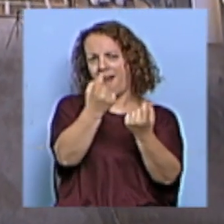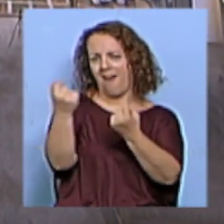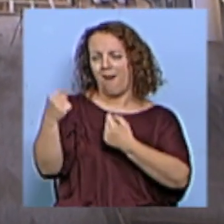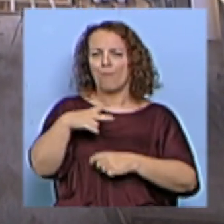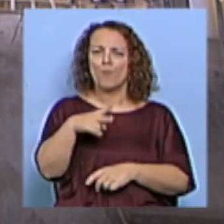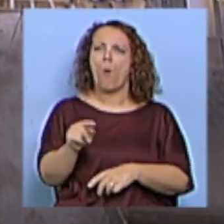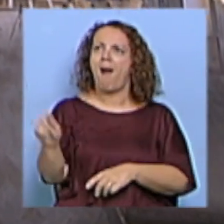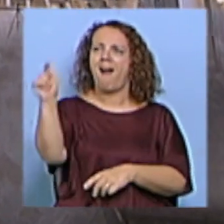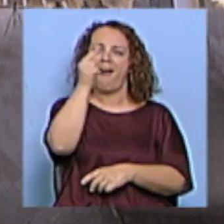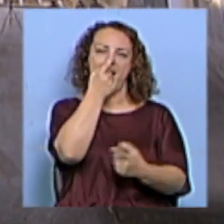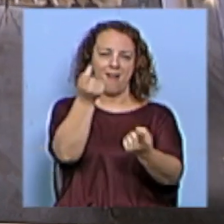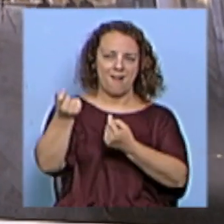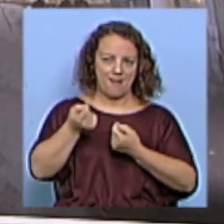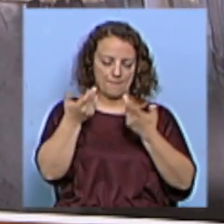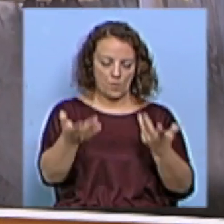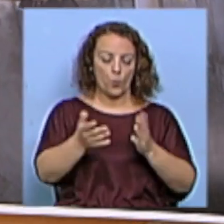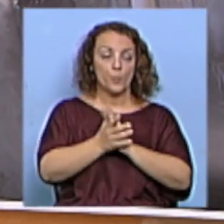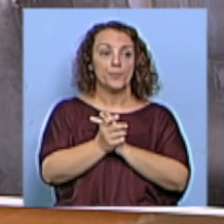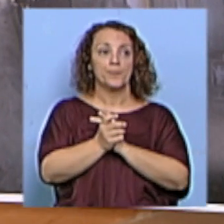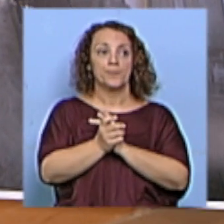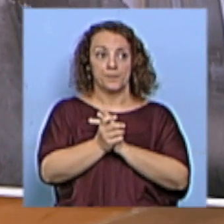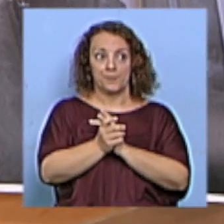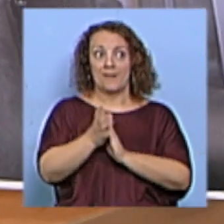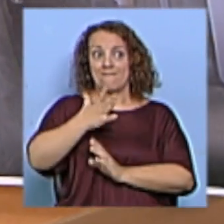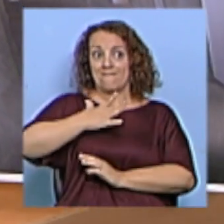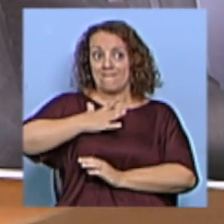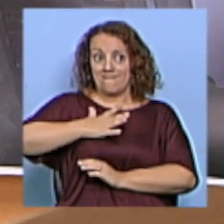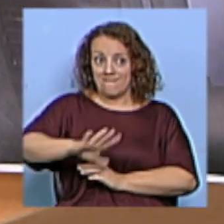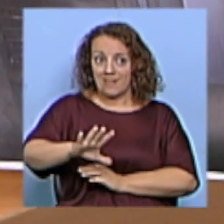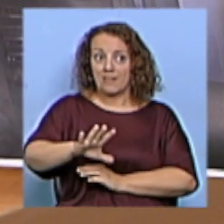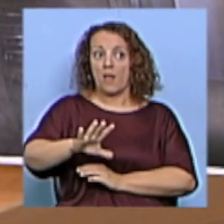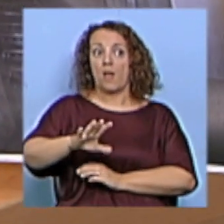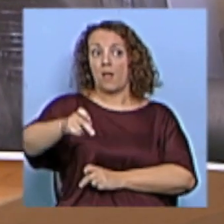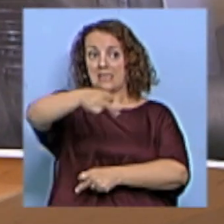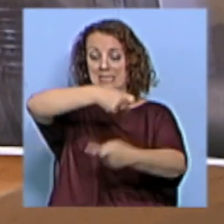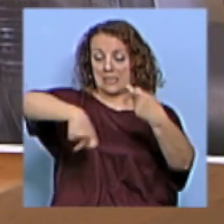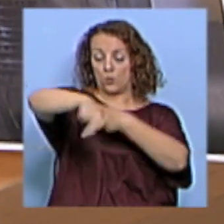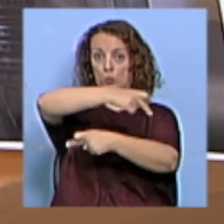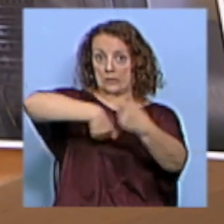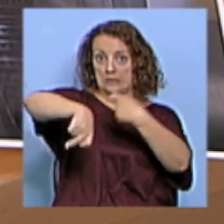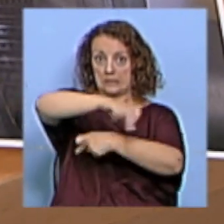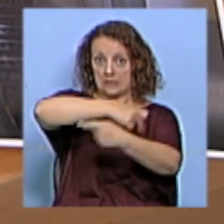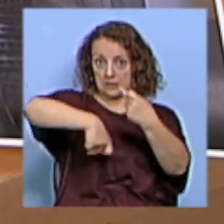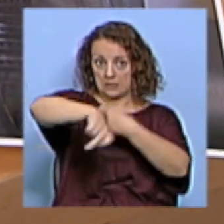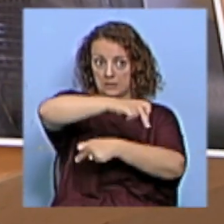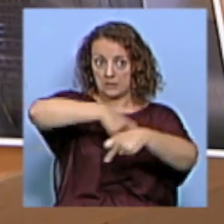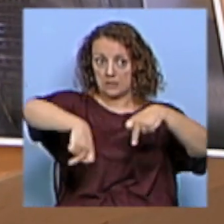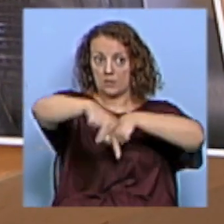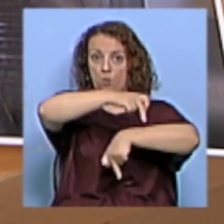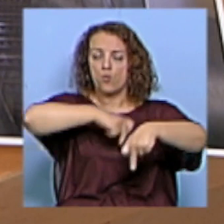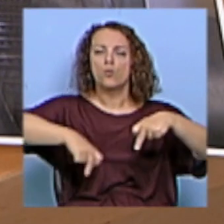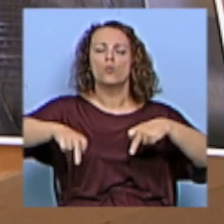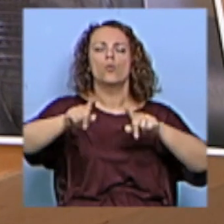país, e a ideia é que toda a circulação seja feita de um único